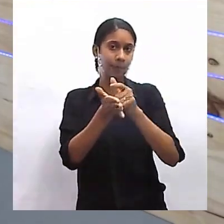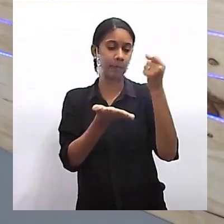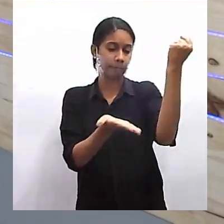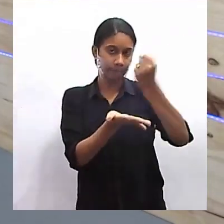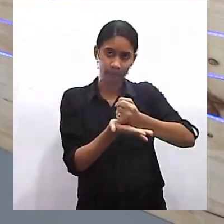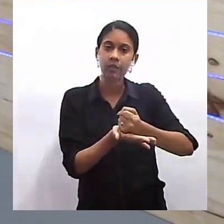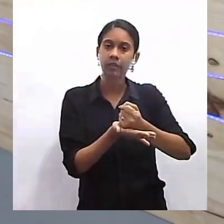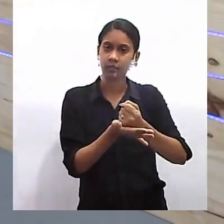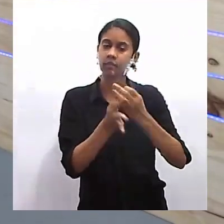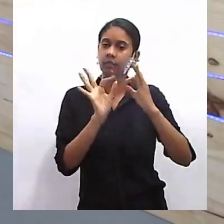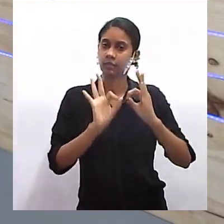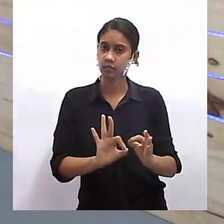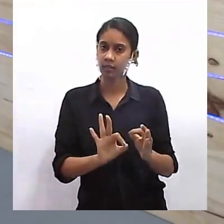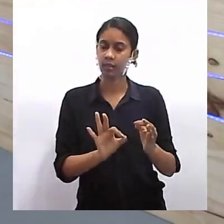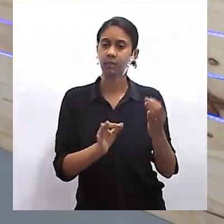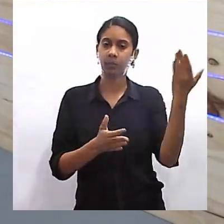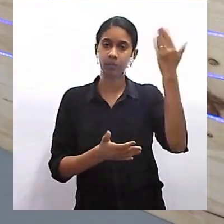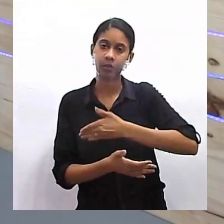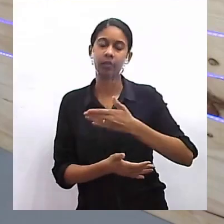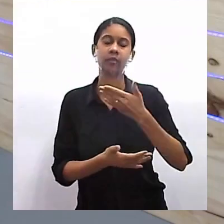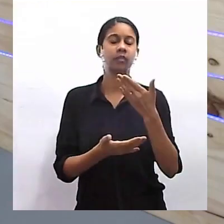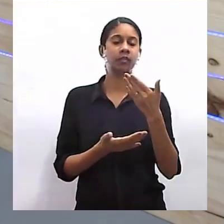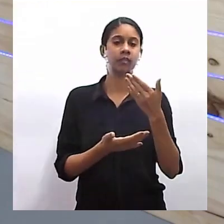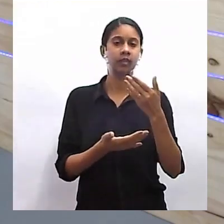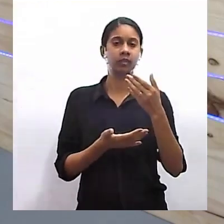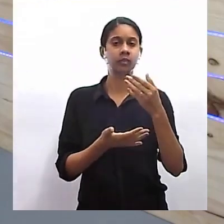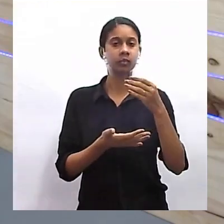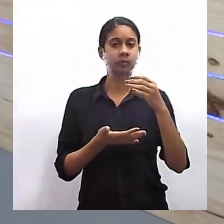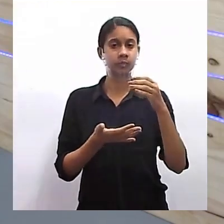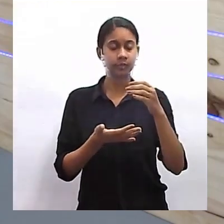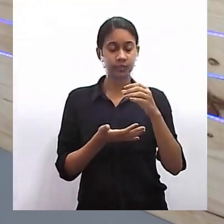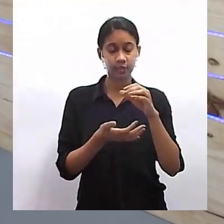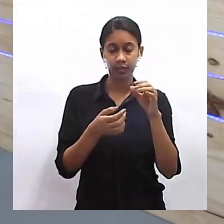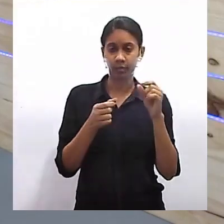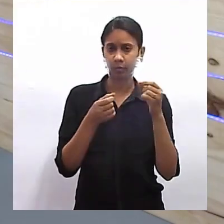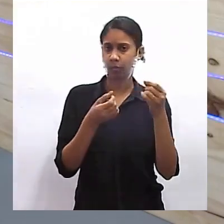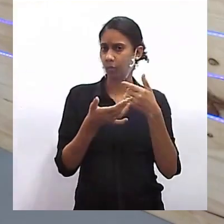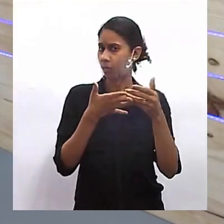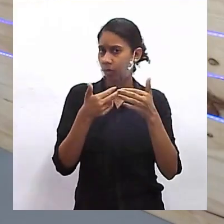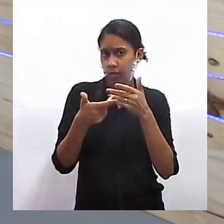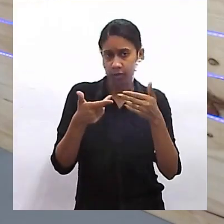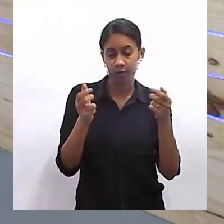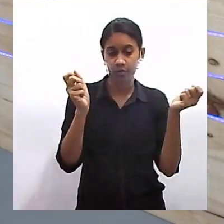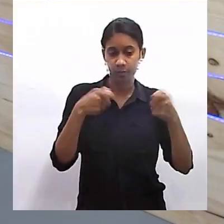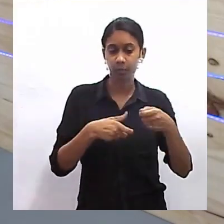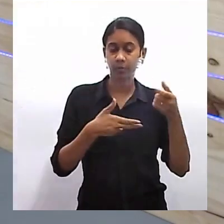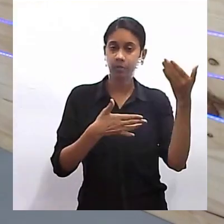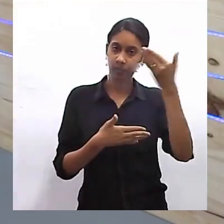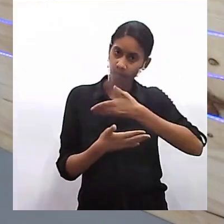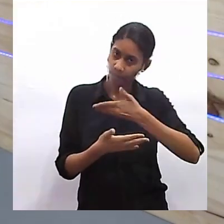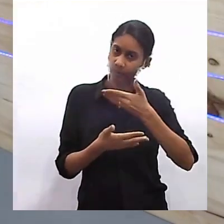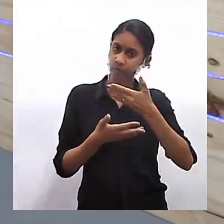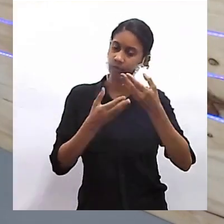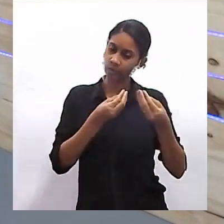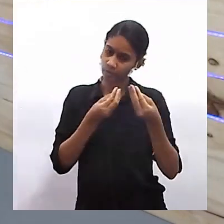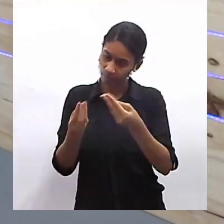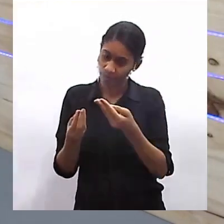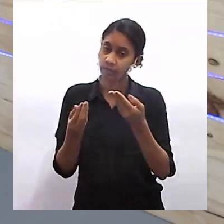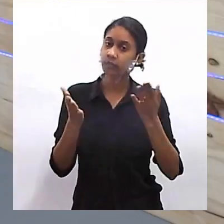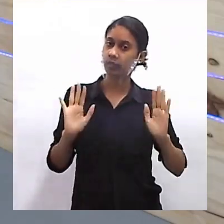Através de quê? Uma nota fiscal, carimbada, um canhoto de uma nota, para poder prestar conta da minha